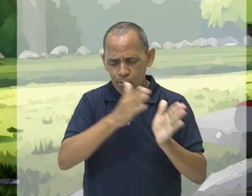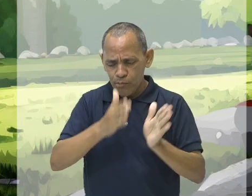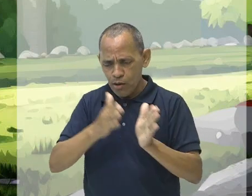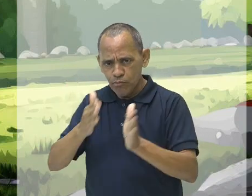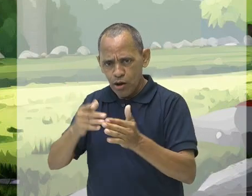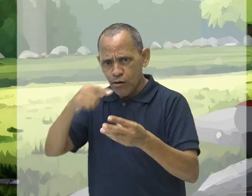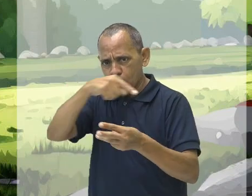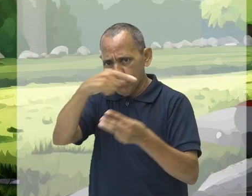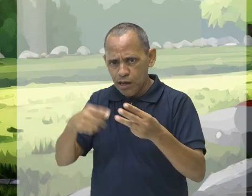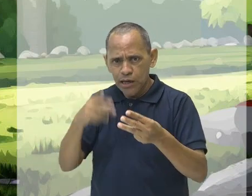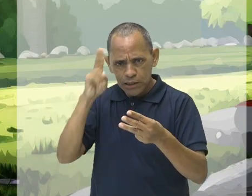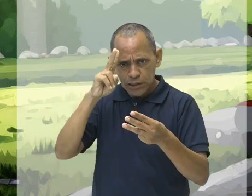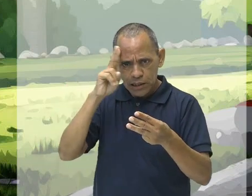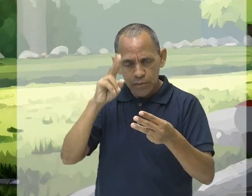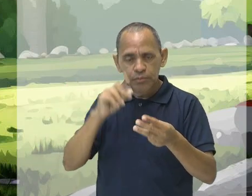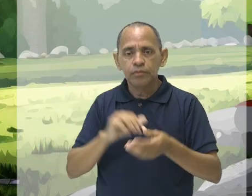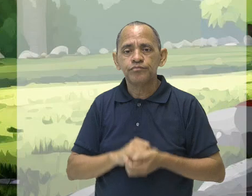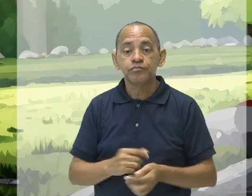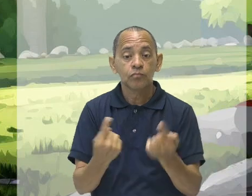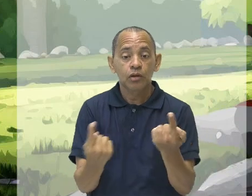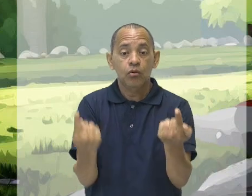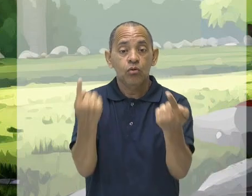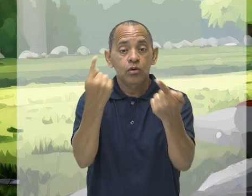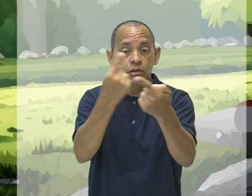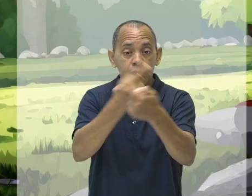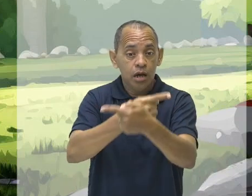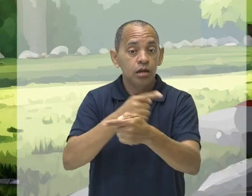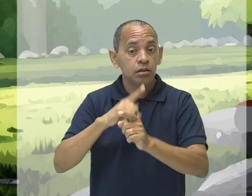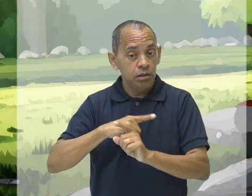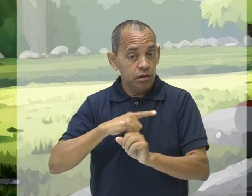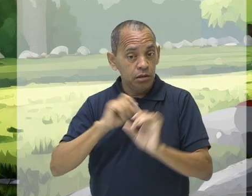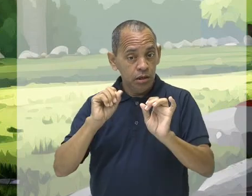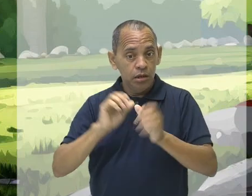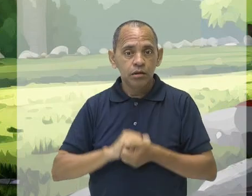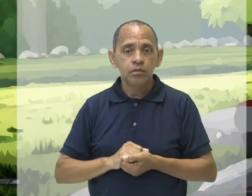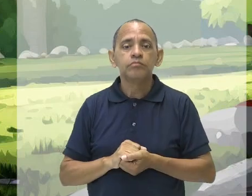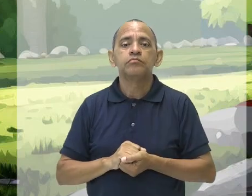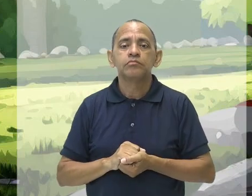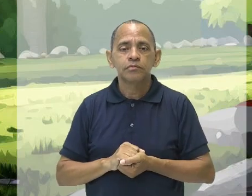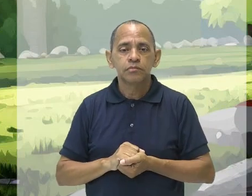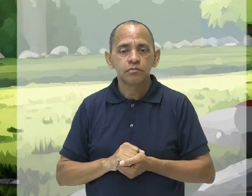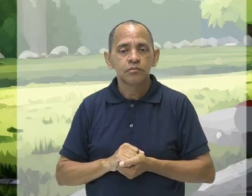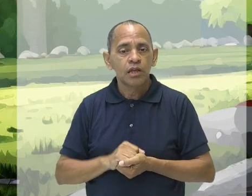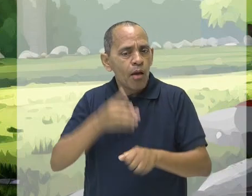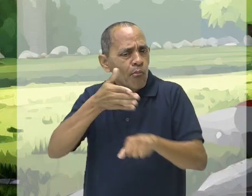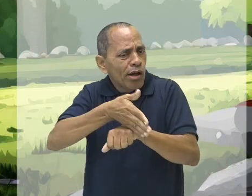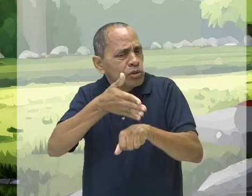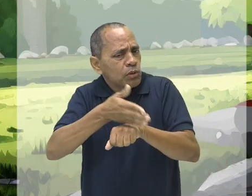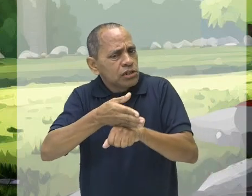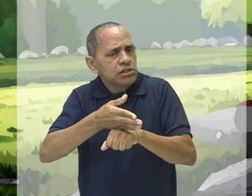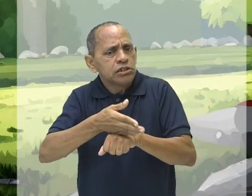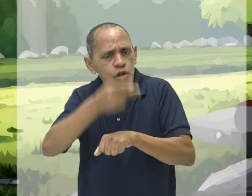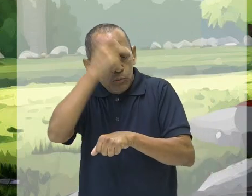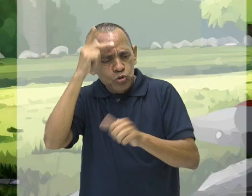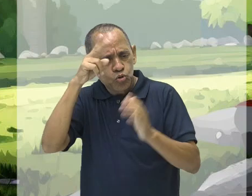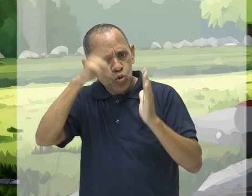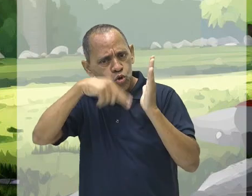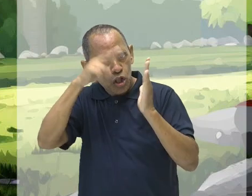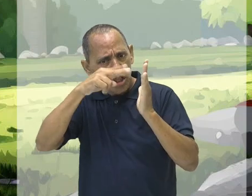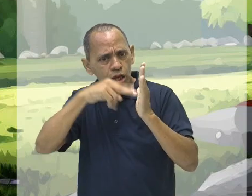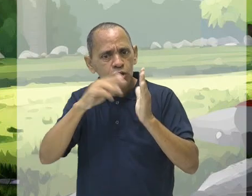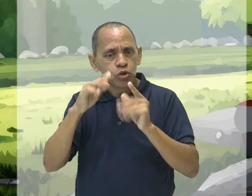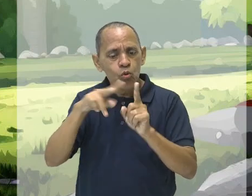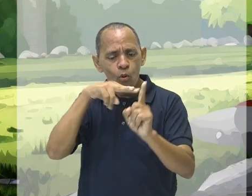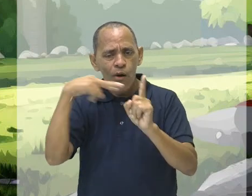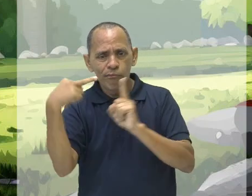desenlace, e em contrapartida cobra a participação do leitor, para que os aspectos constitutivos da